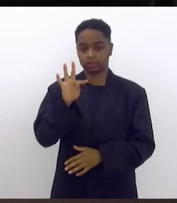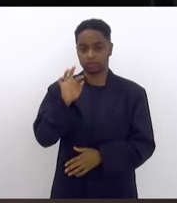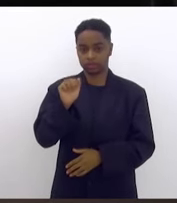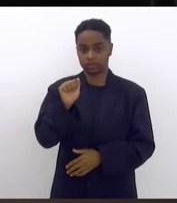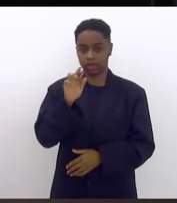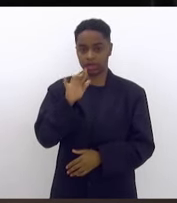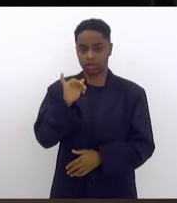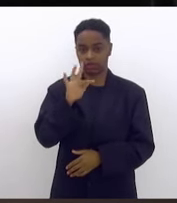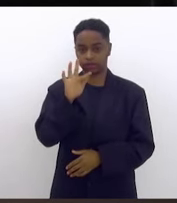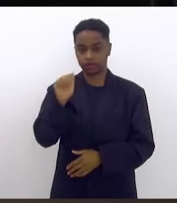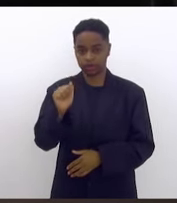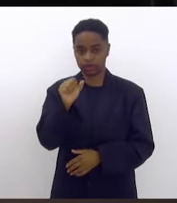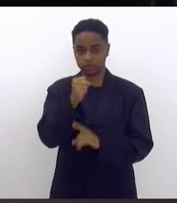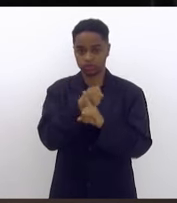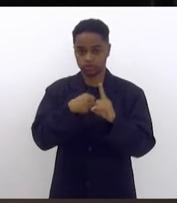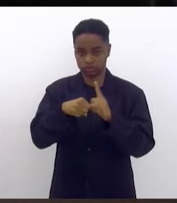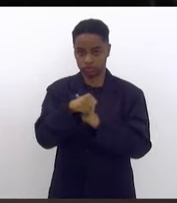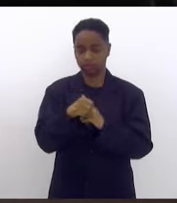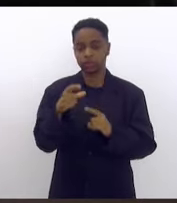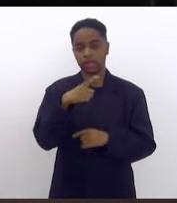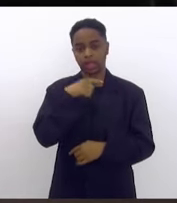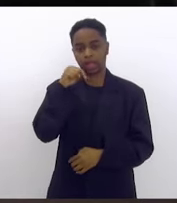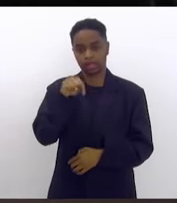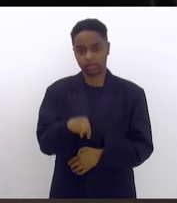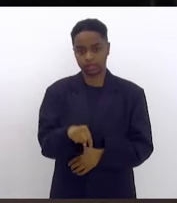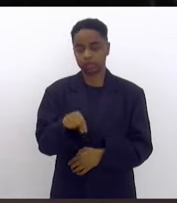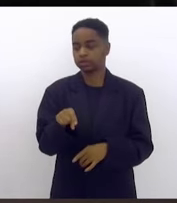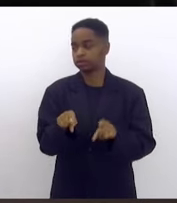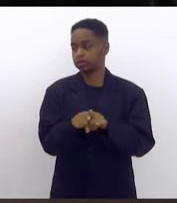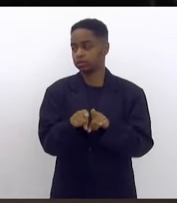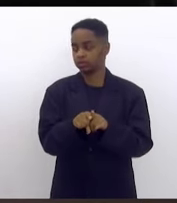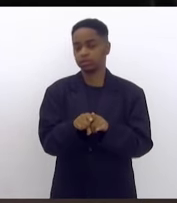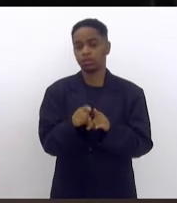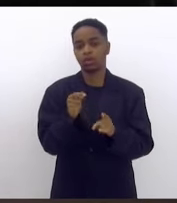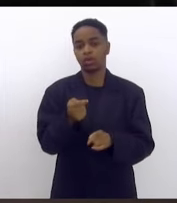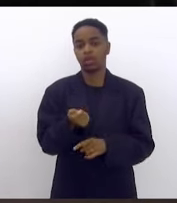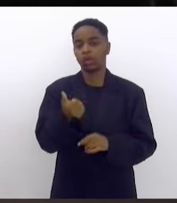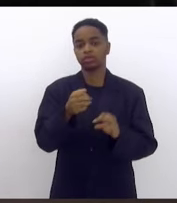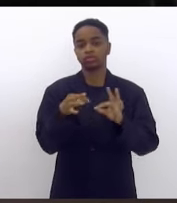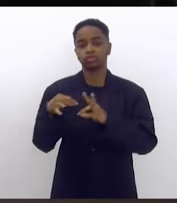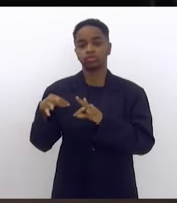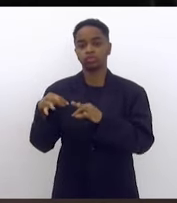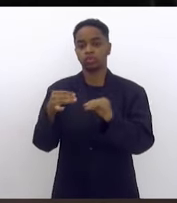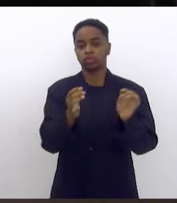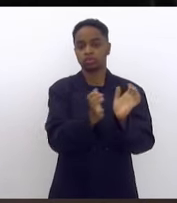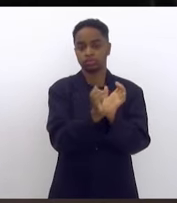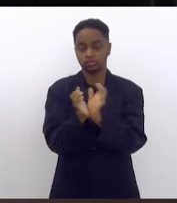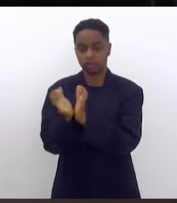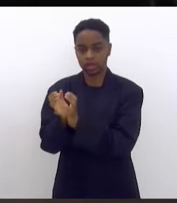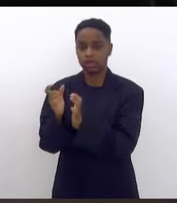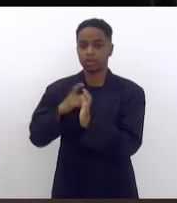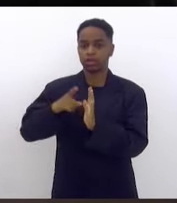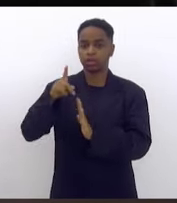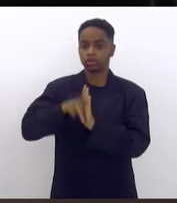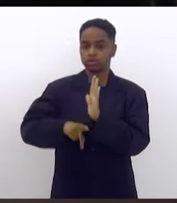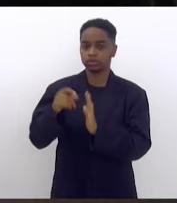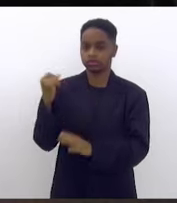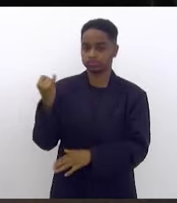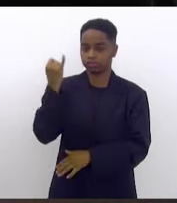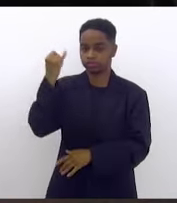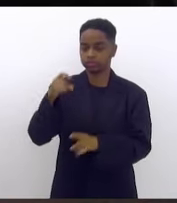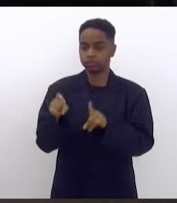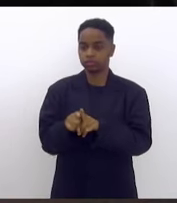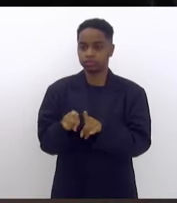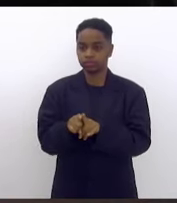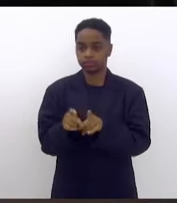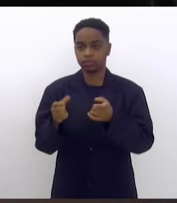Paulo? O projeto está aqui na casa, já foi a quase praticamente todas as comissões. É um projeto importantíssimo, que vai dar